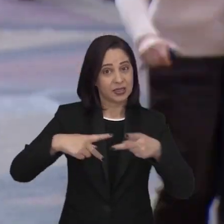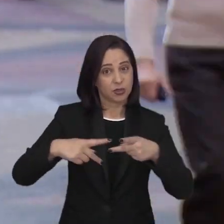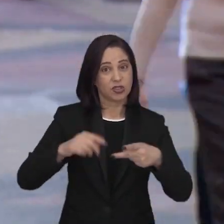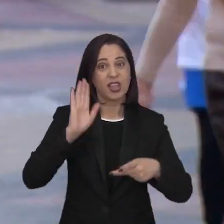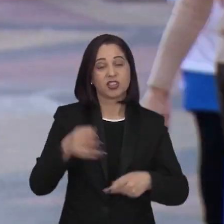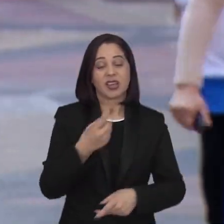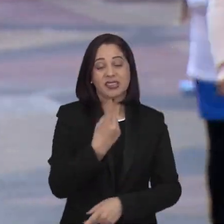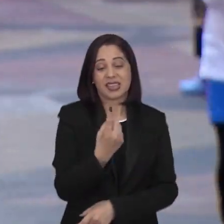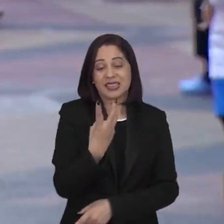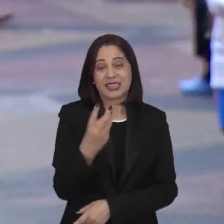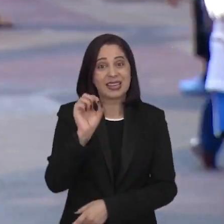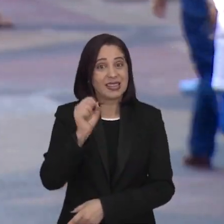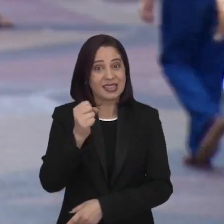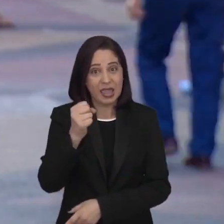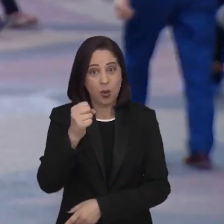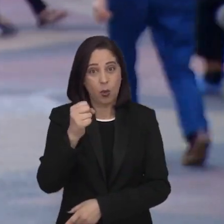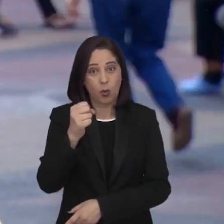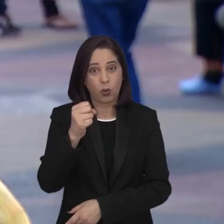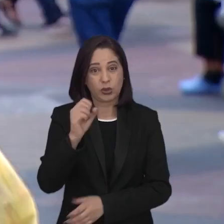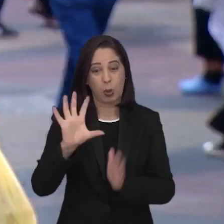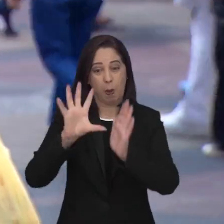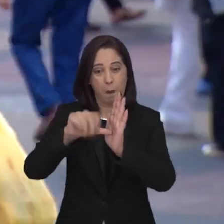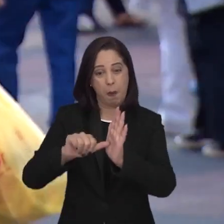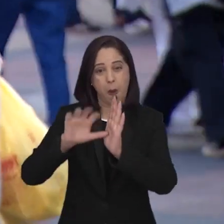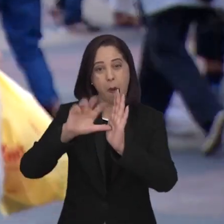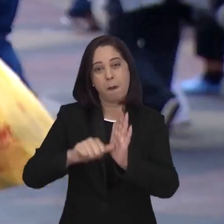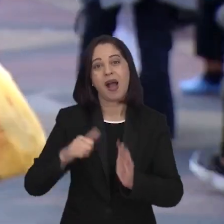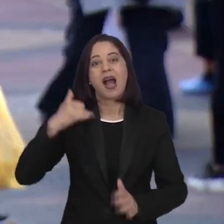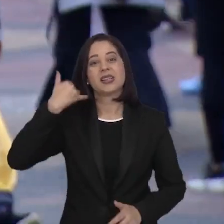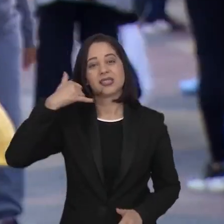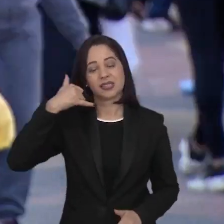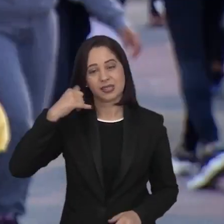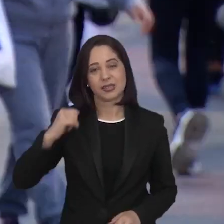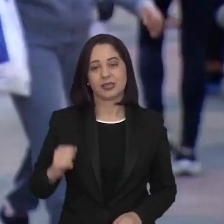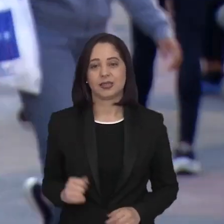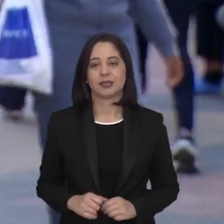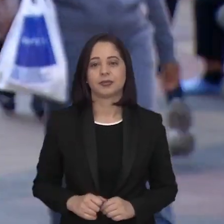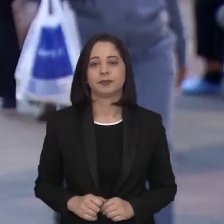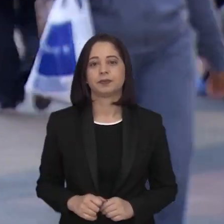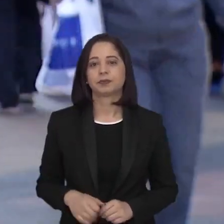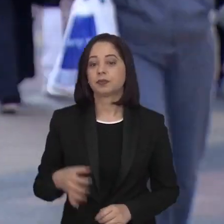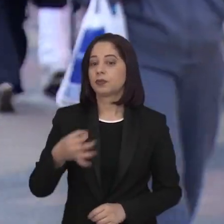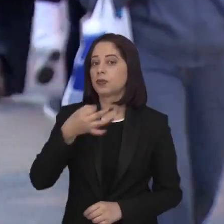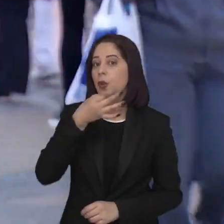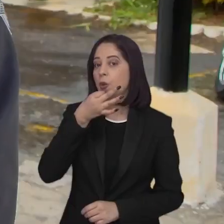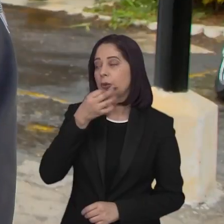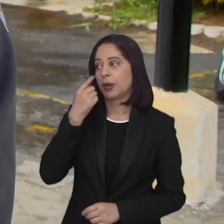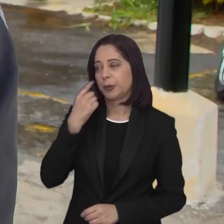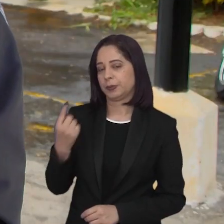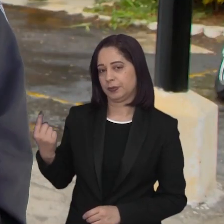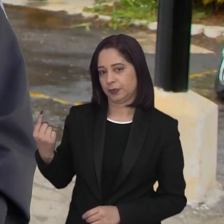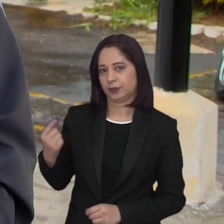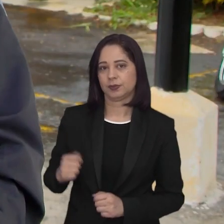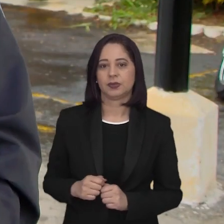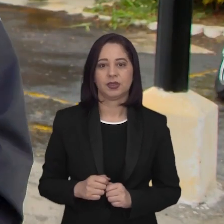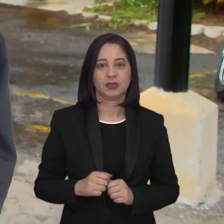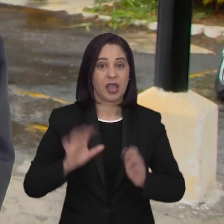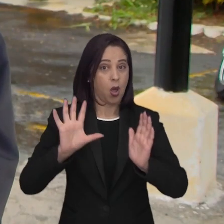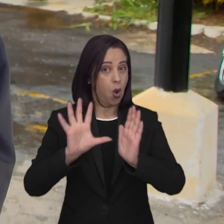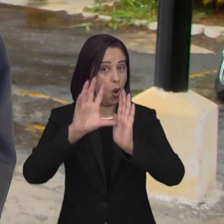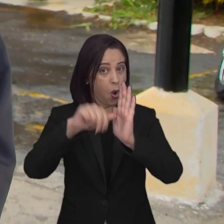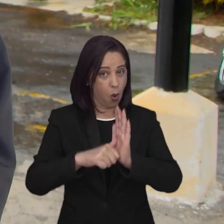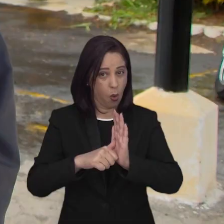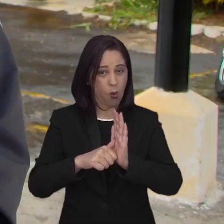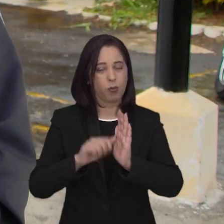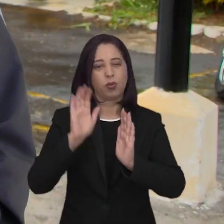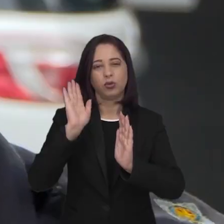a cidade teve 138 roubos e 218 furtos de celulares. Segundo a Polícia Militar,